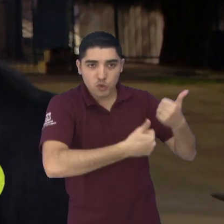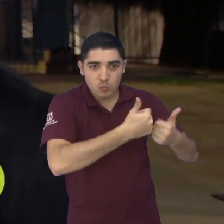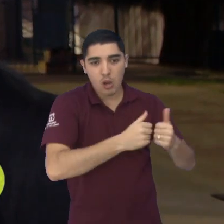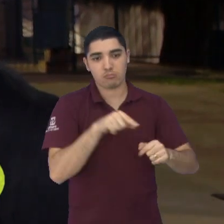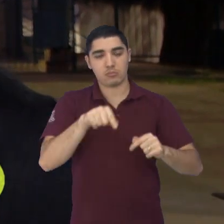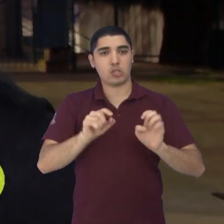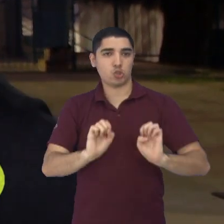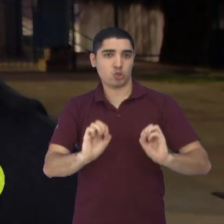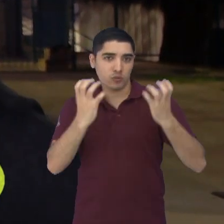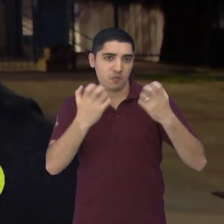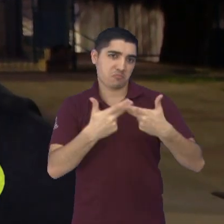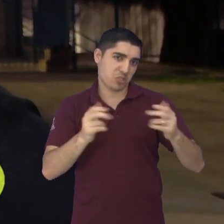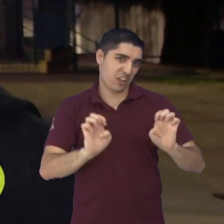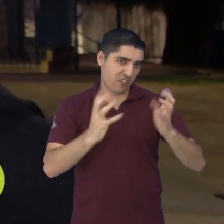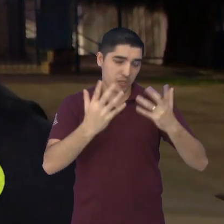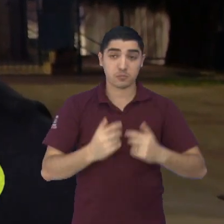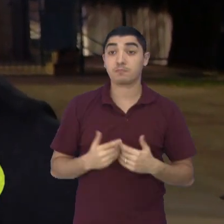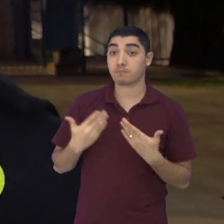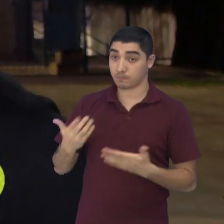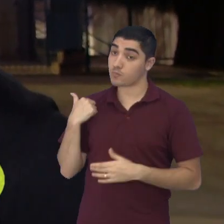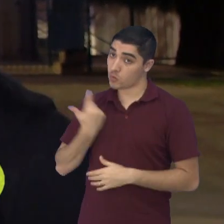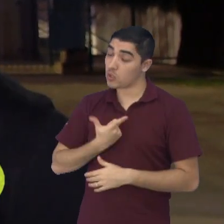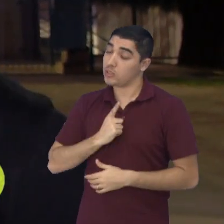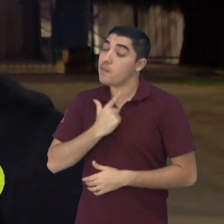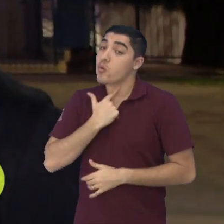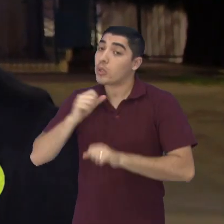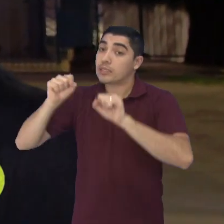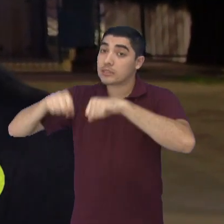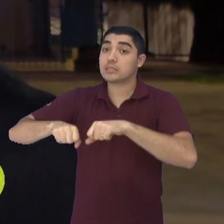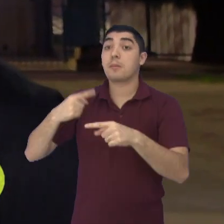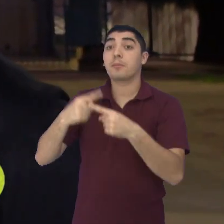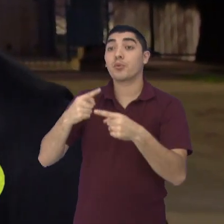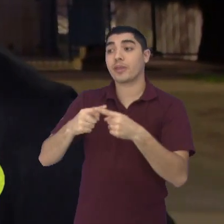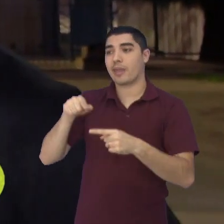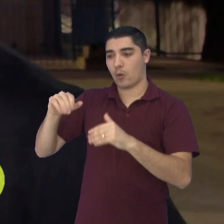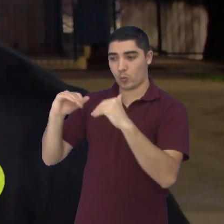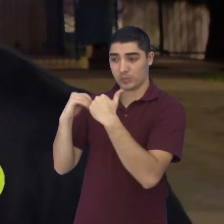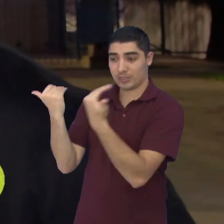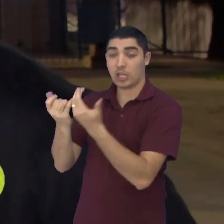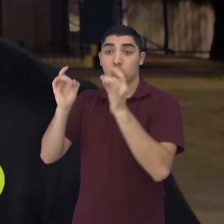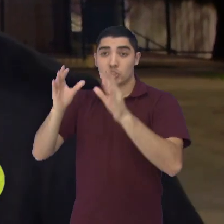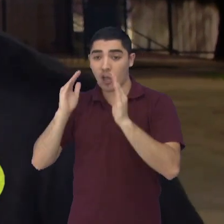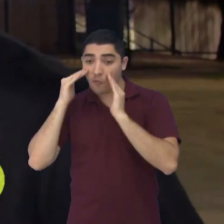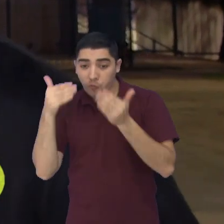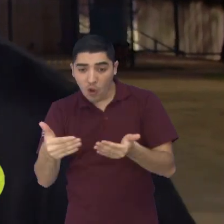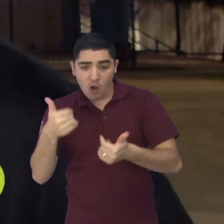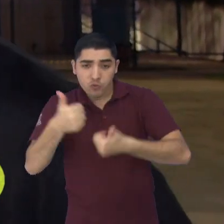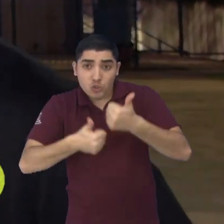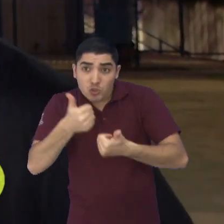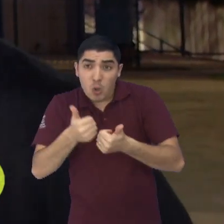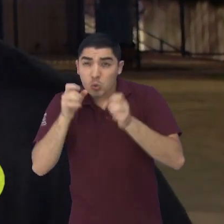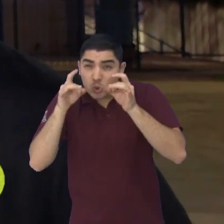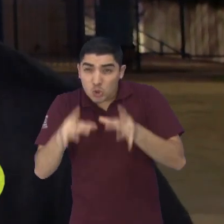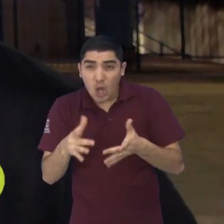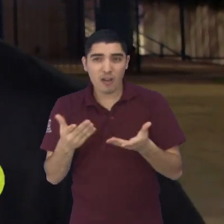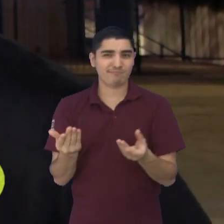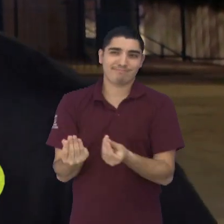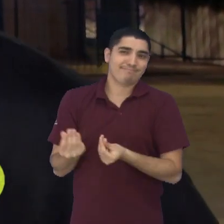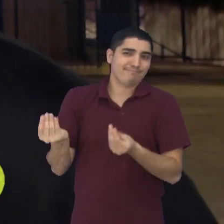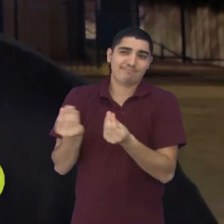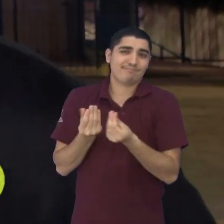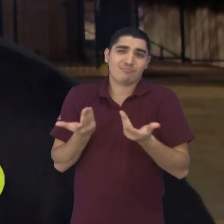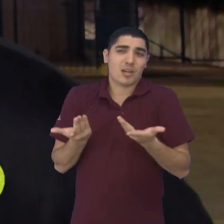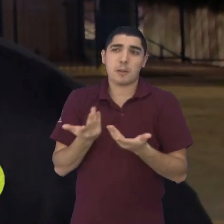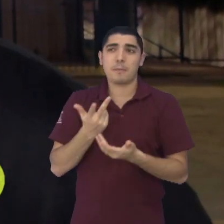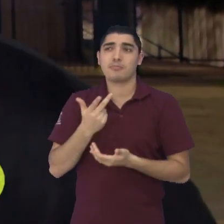É um desejo nosso, até porque o Martins Pereira viver só para o São José é completamente inviável para a empresa que assumir,